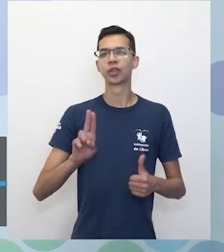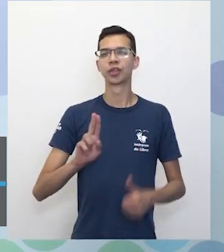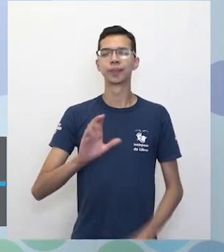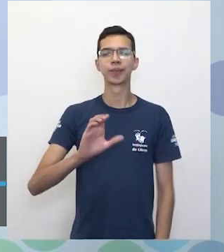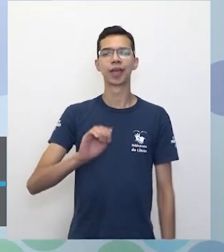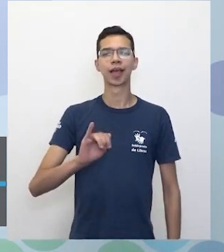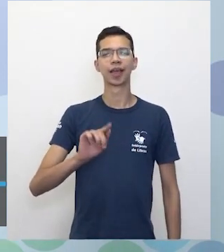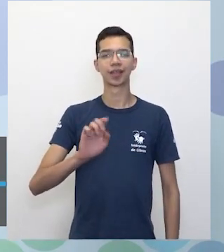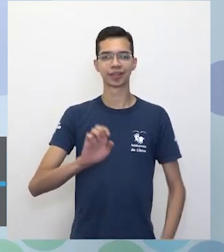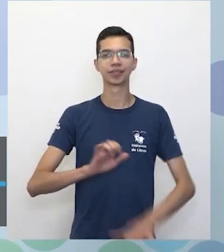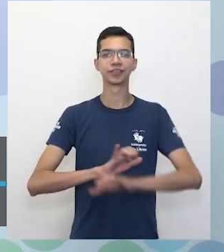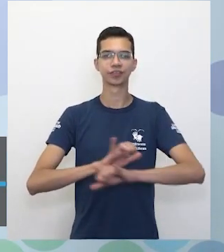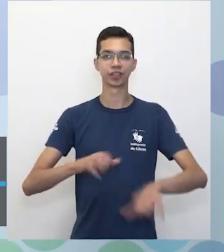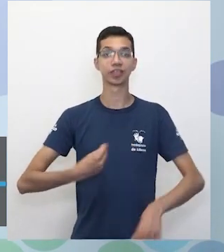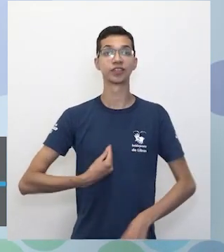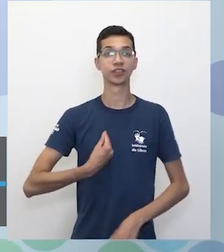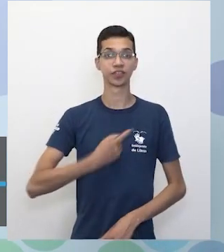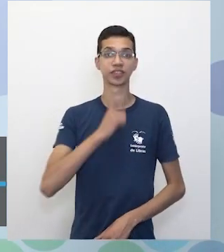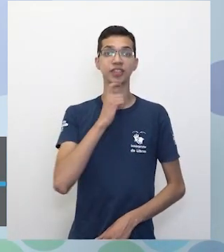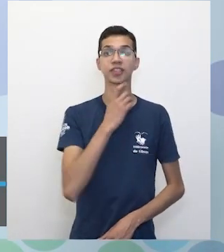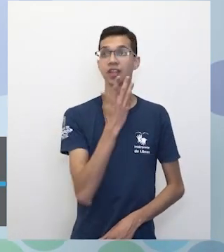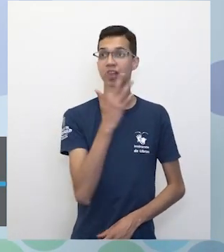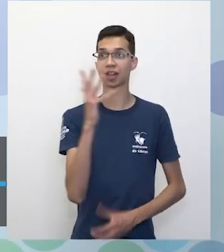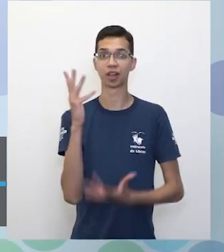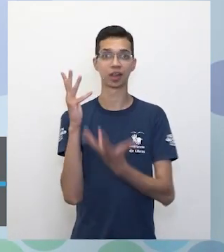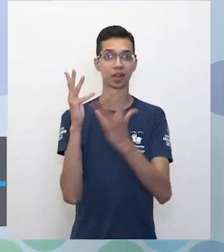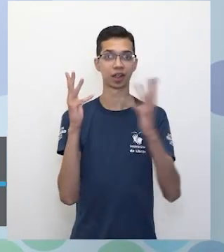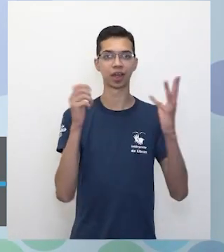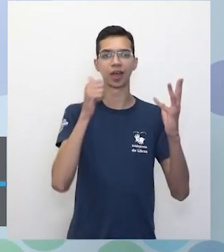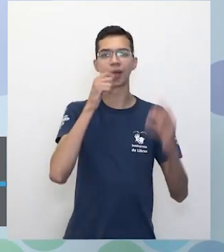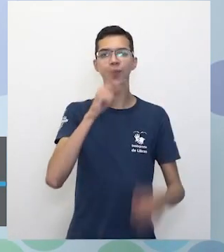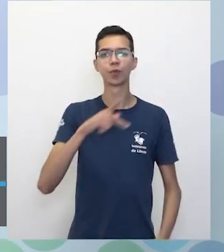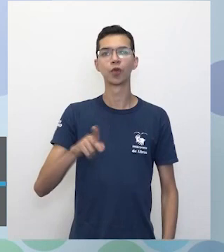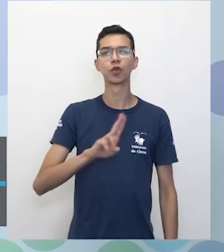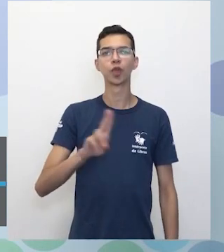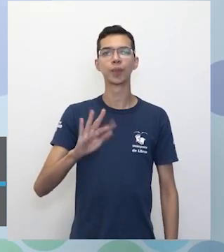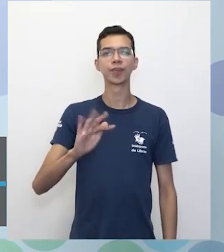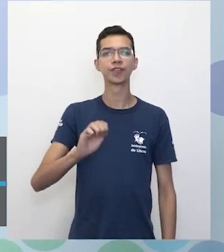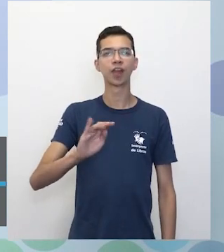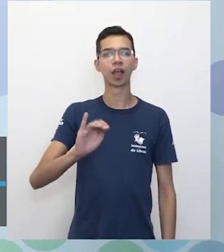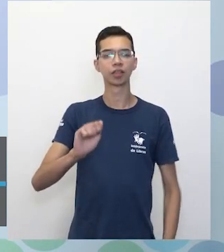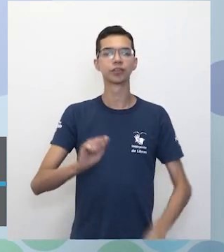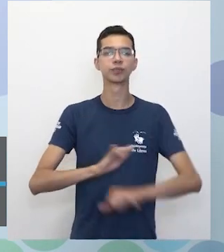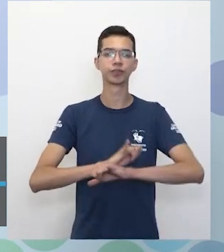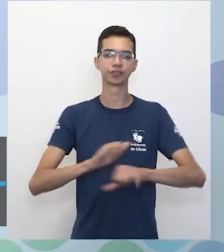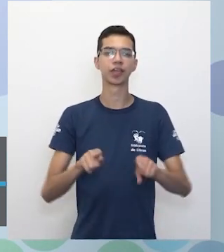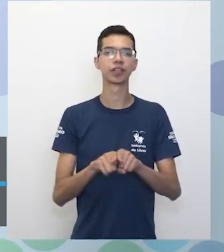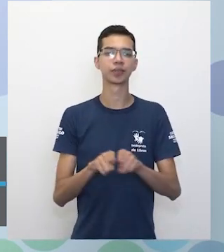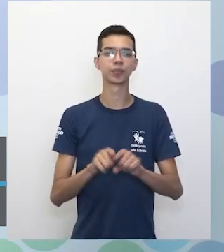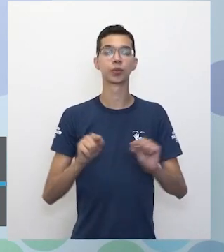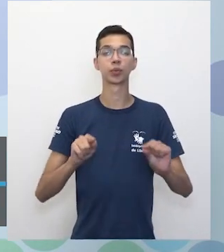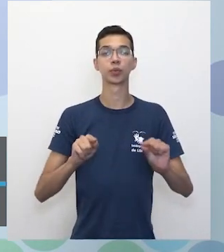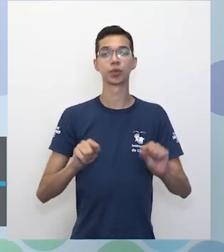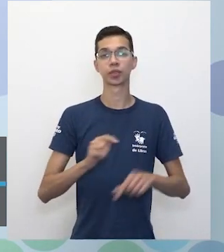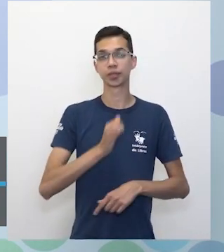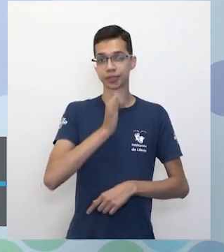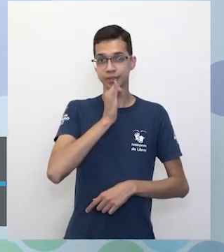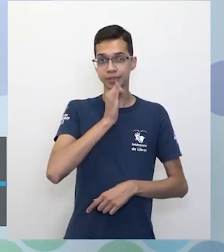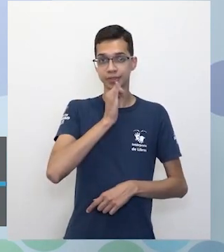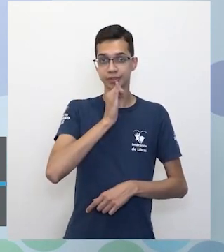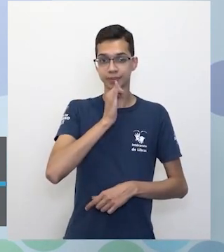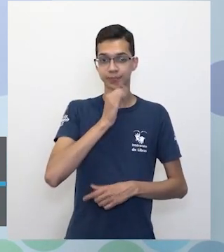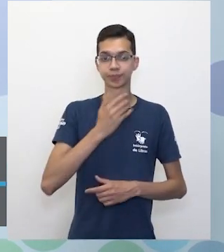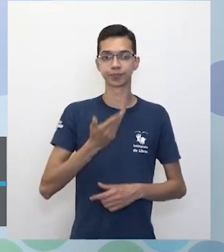fala sobre viviam na floresta. Deixa eu ver, a professora Fátima falando sobre os povos indígenas que acabaram se isolando de outros